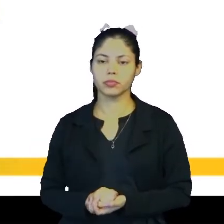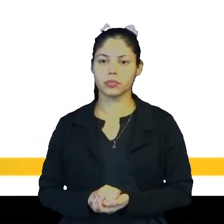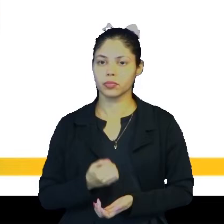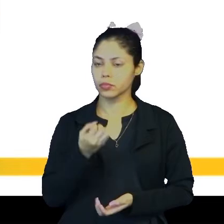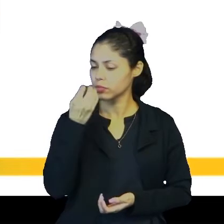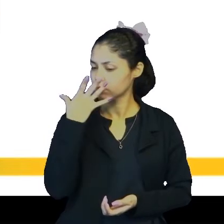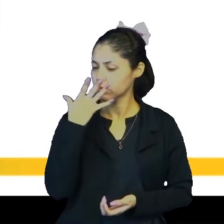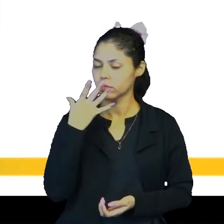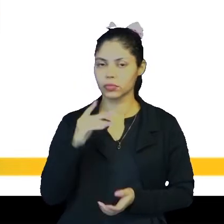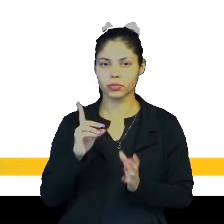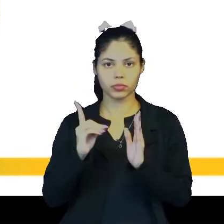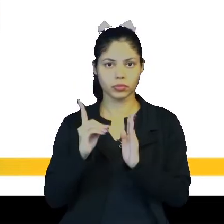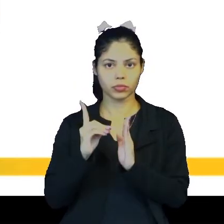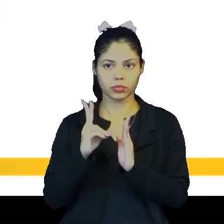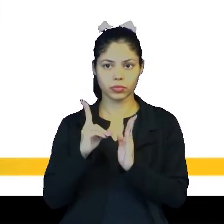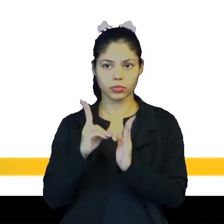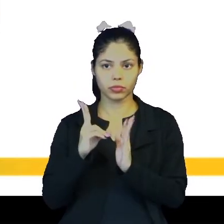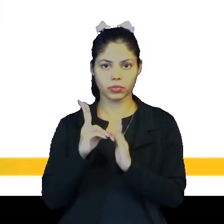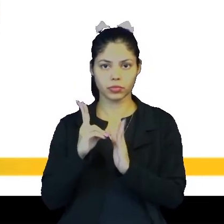né, de uma criança indígena